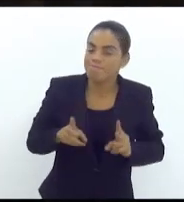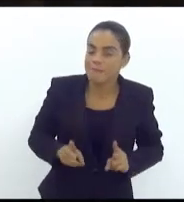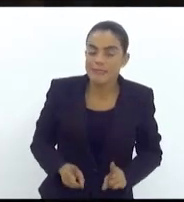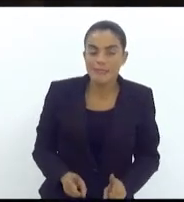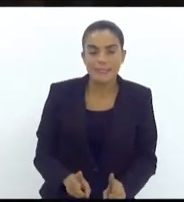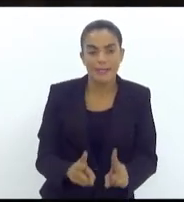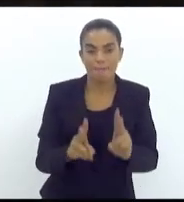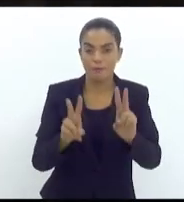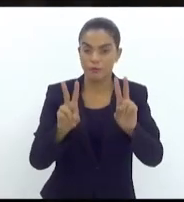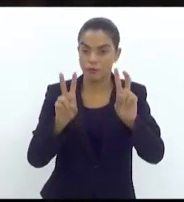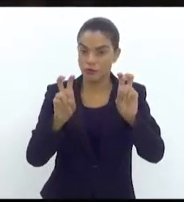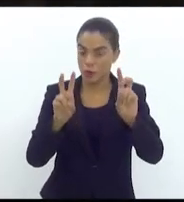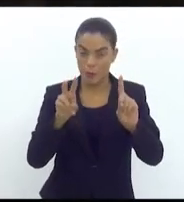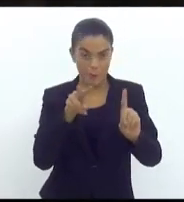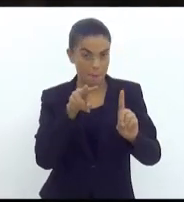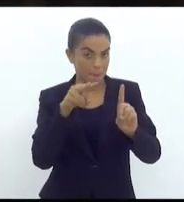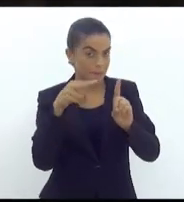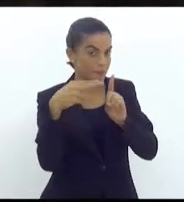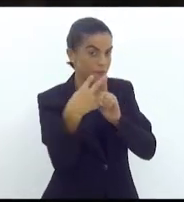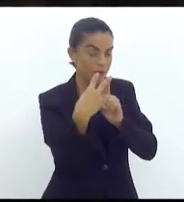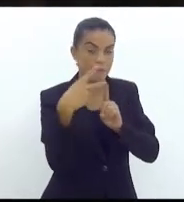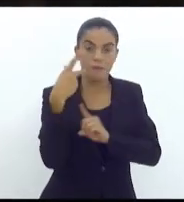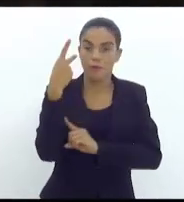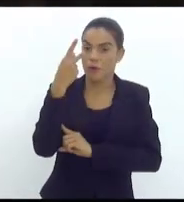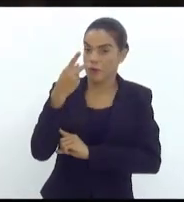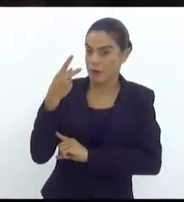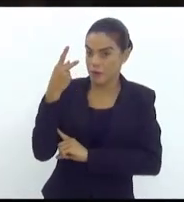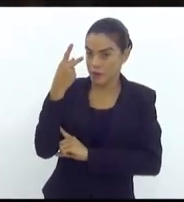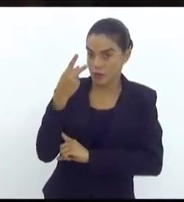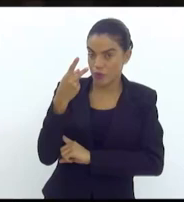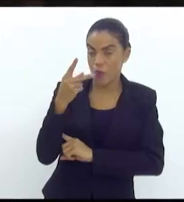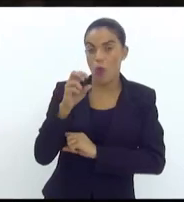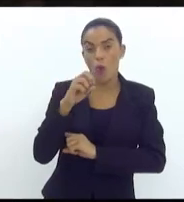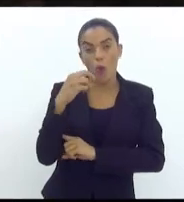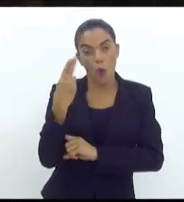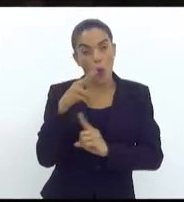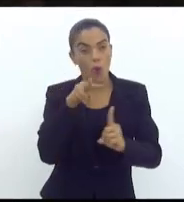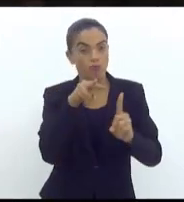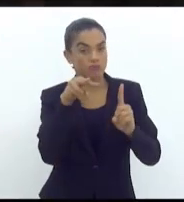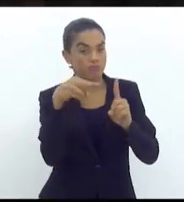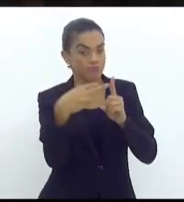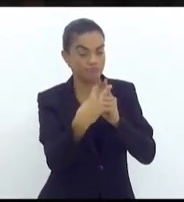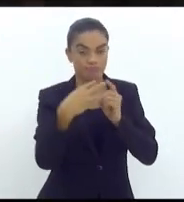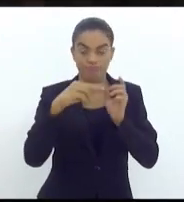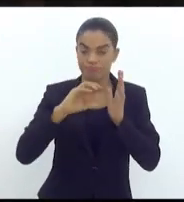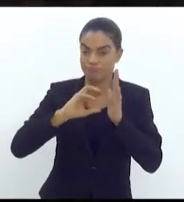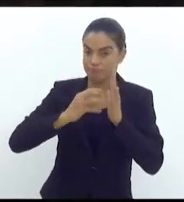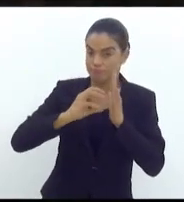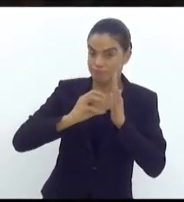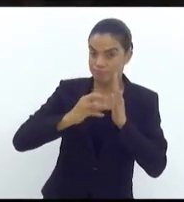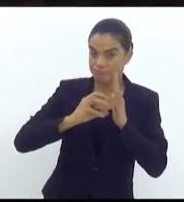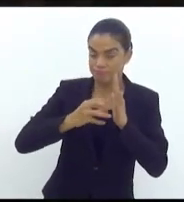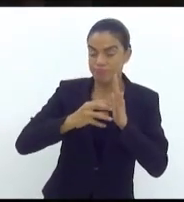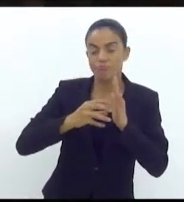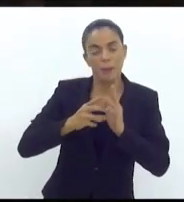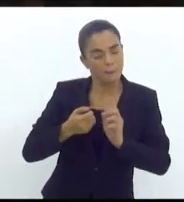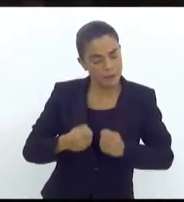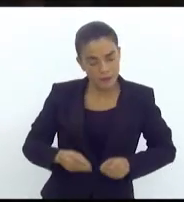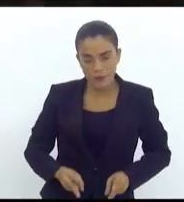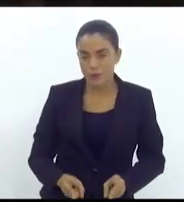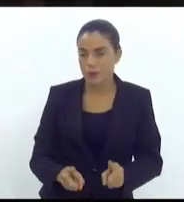sou ponto de vista político ou só ponto de vista ideológico e isto tem que continuar